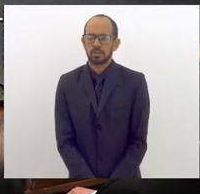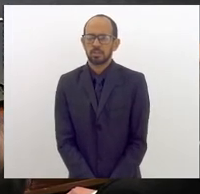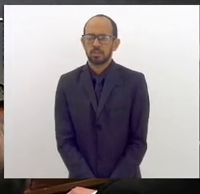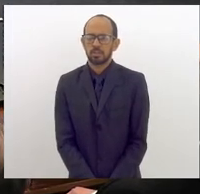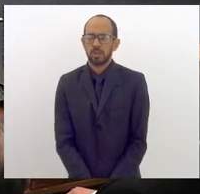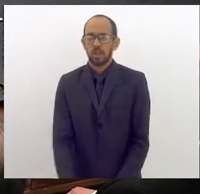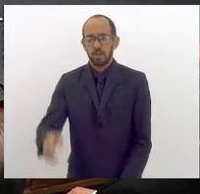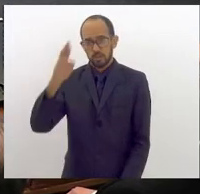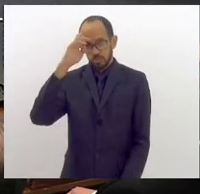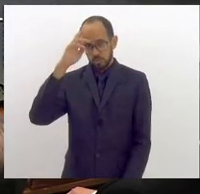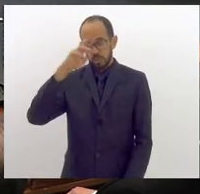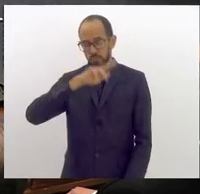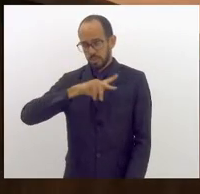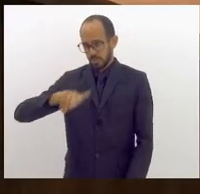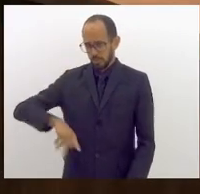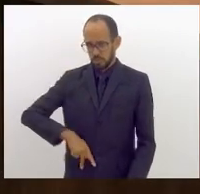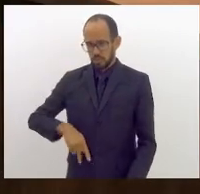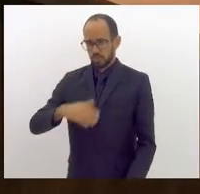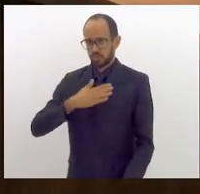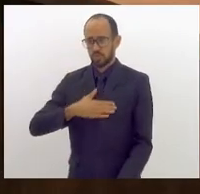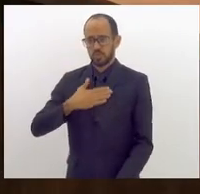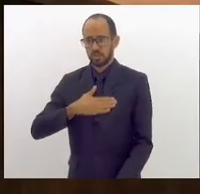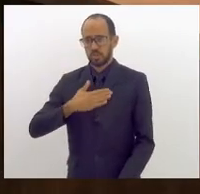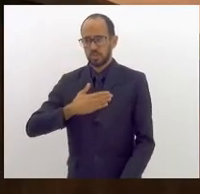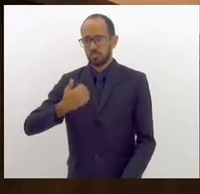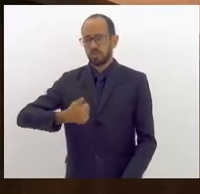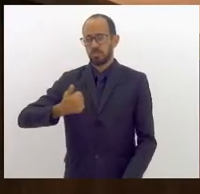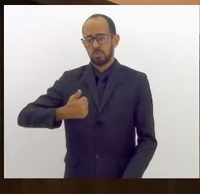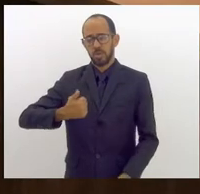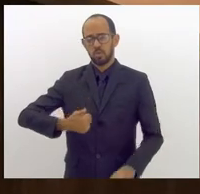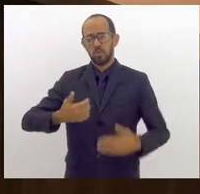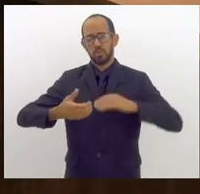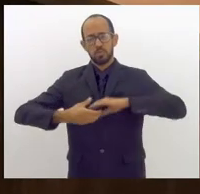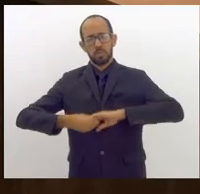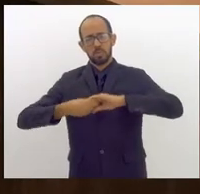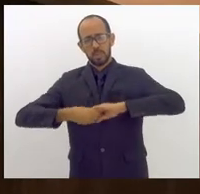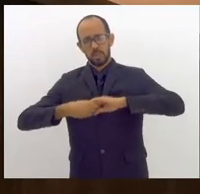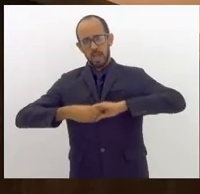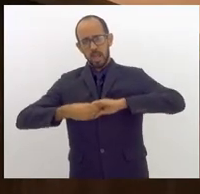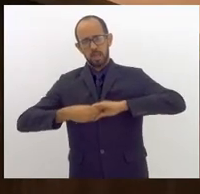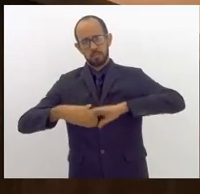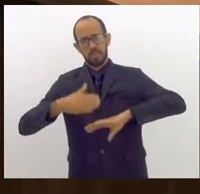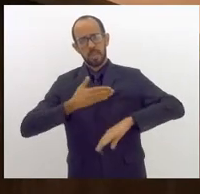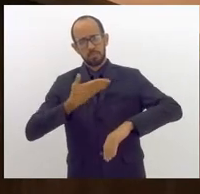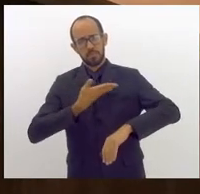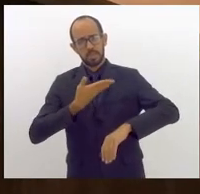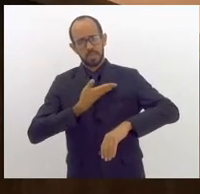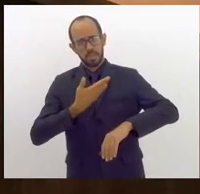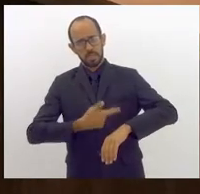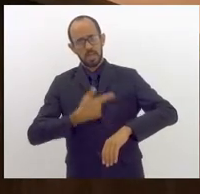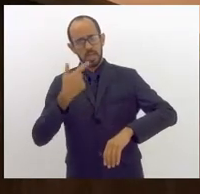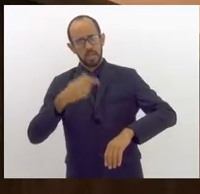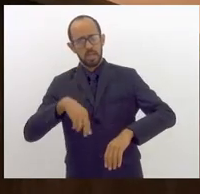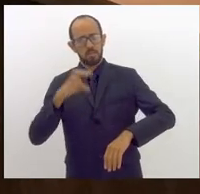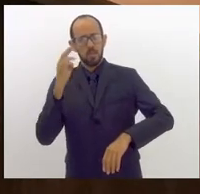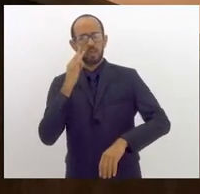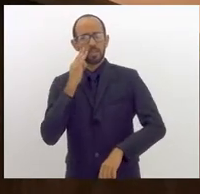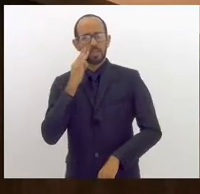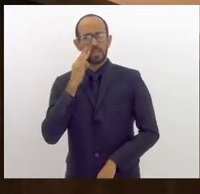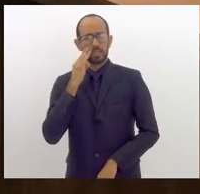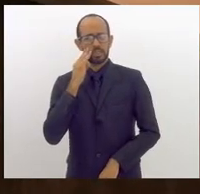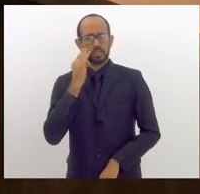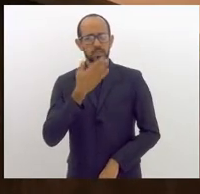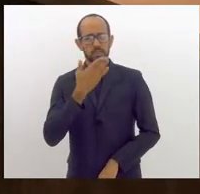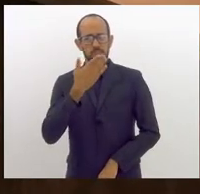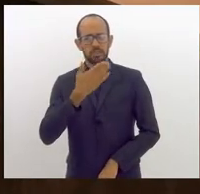senhor presidente eu quero objectivamente aqui em primeiro lugar complementar minha querida amiga nossa colega deputada Mônica Francisco